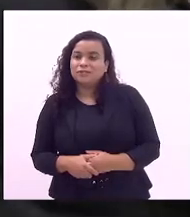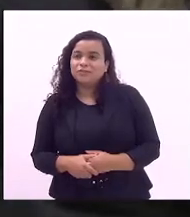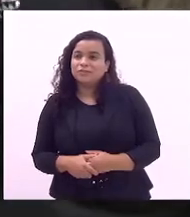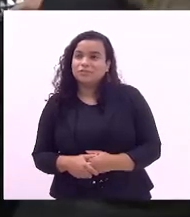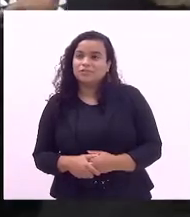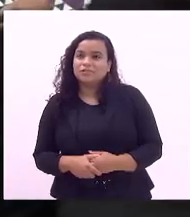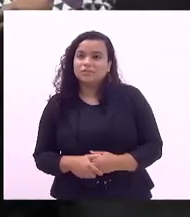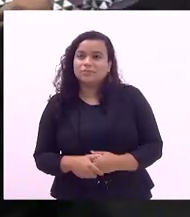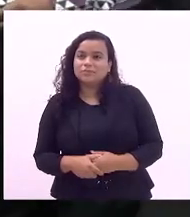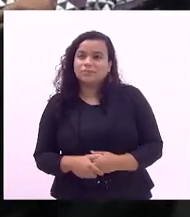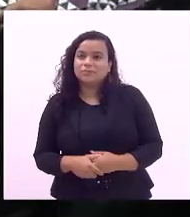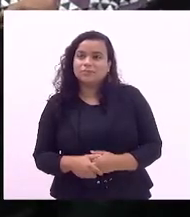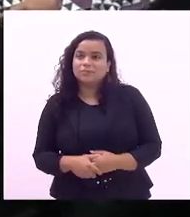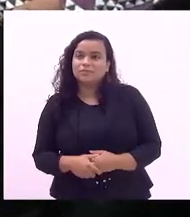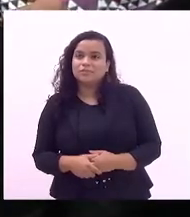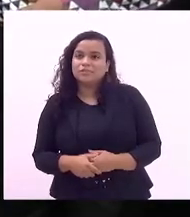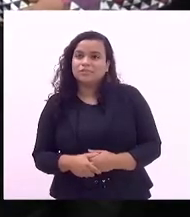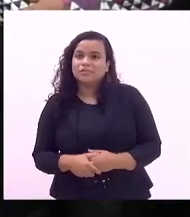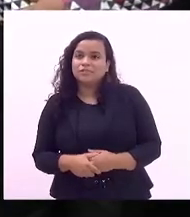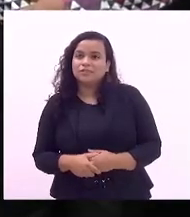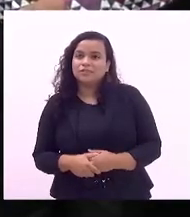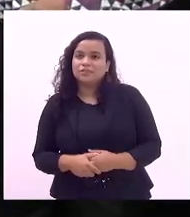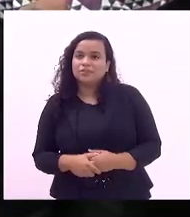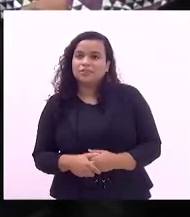E aí G1